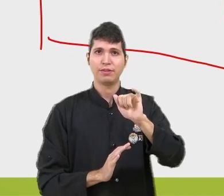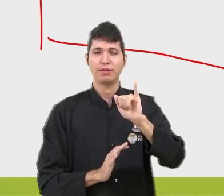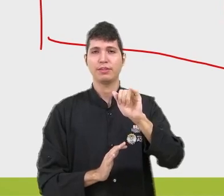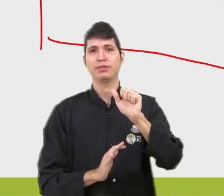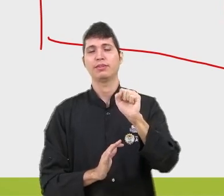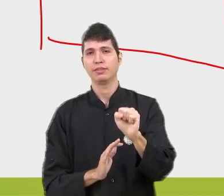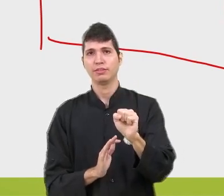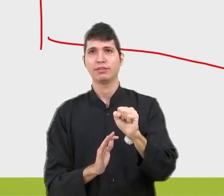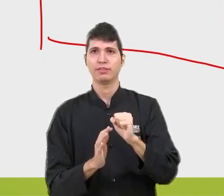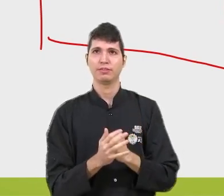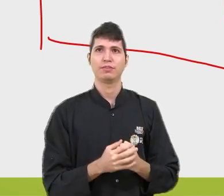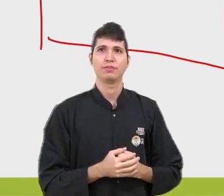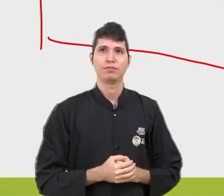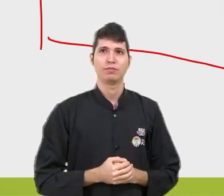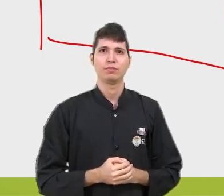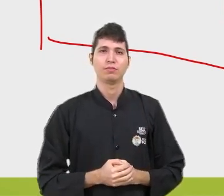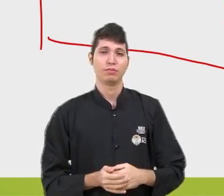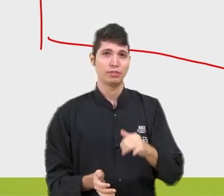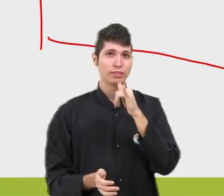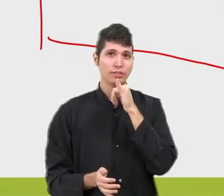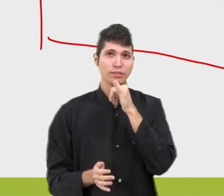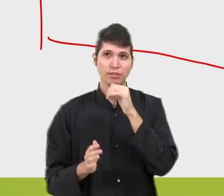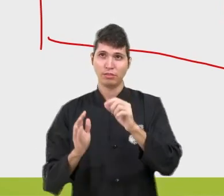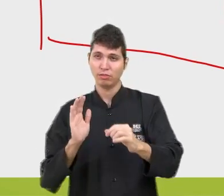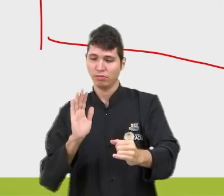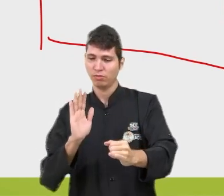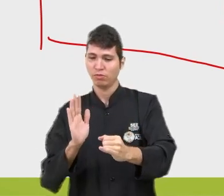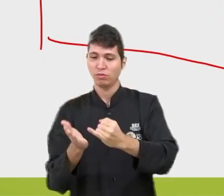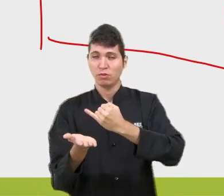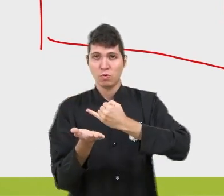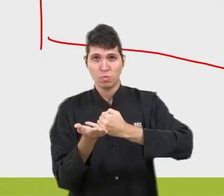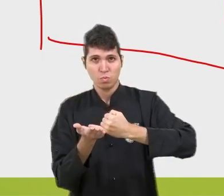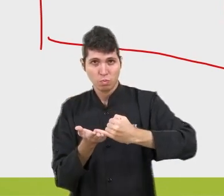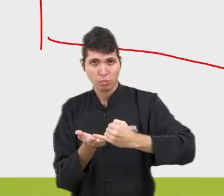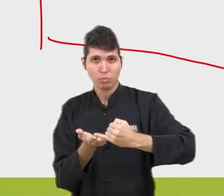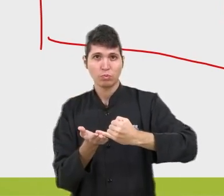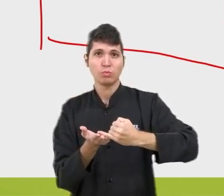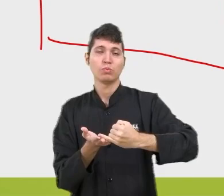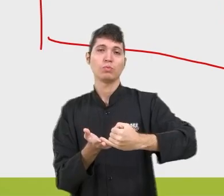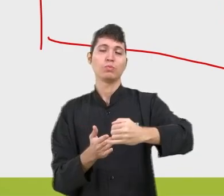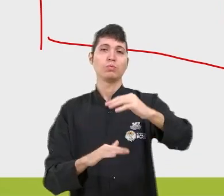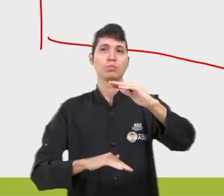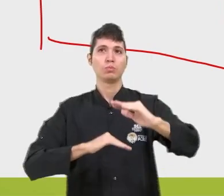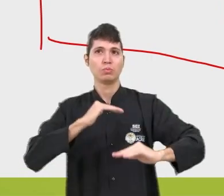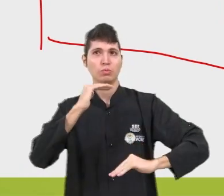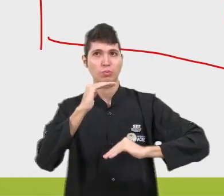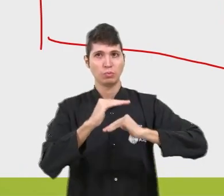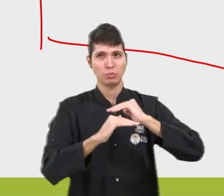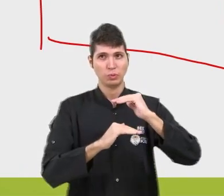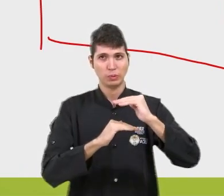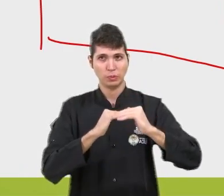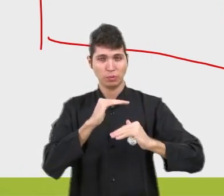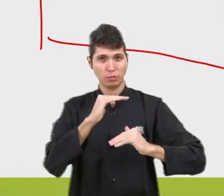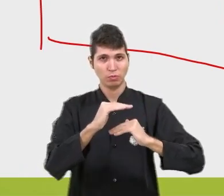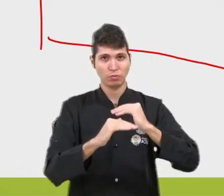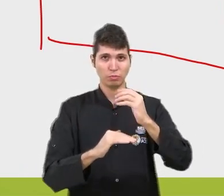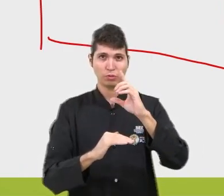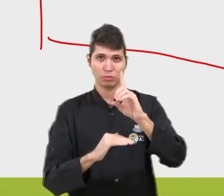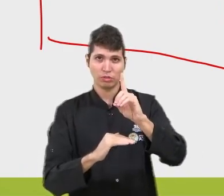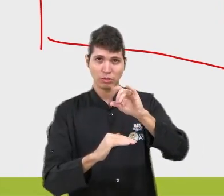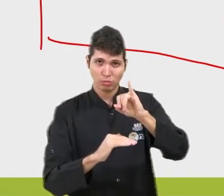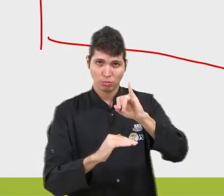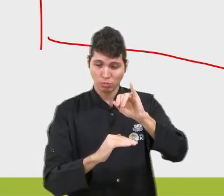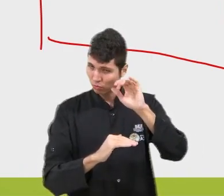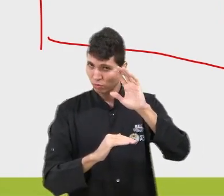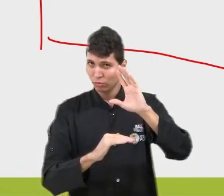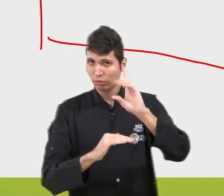a introdução, um exemplo. Temos aqui um desenvolvimento, D1, vou colocar aqui D1.